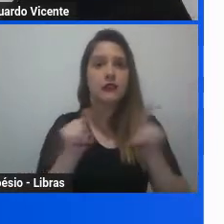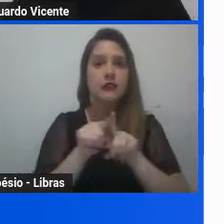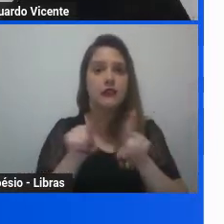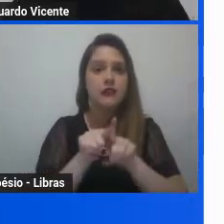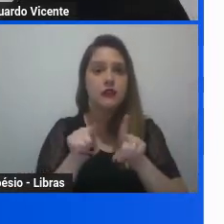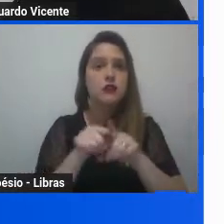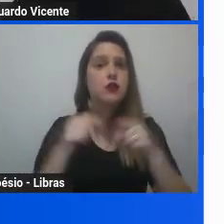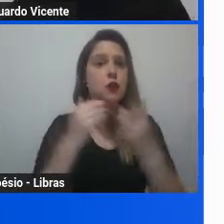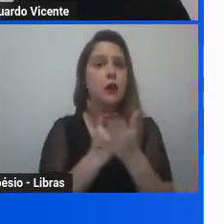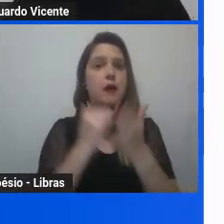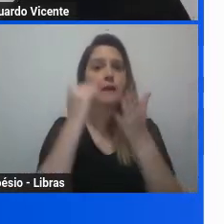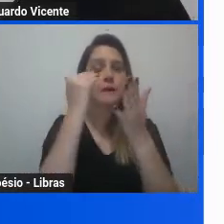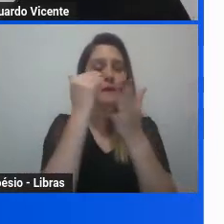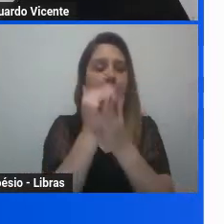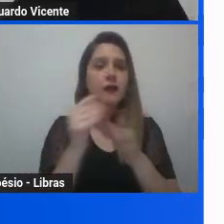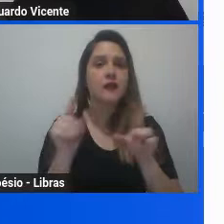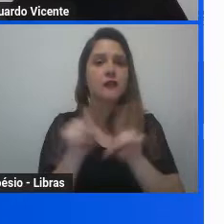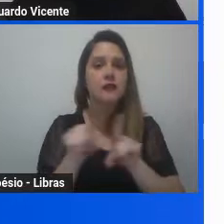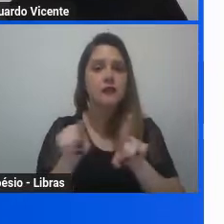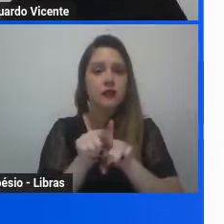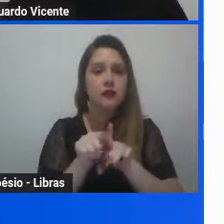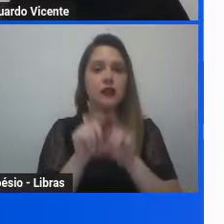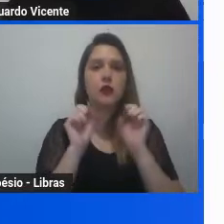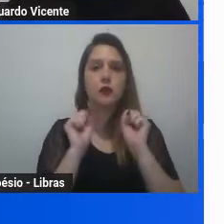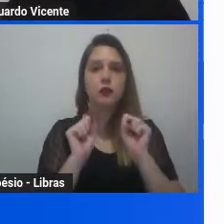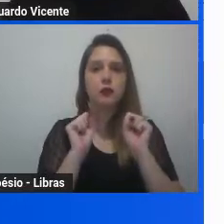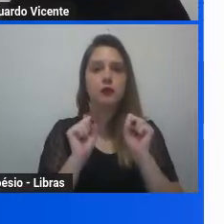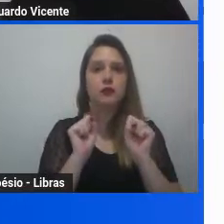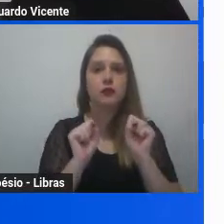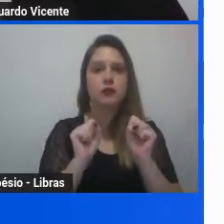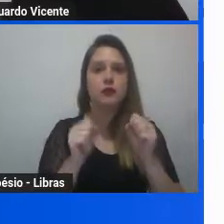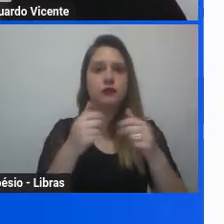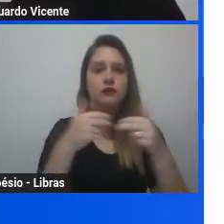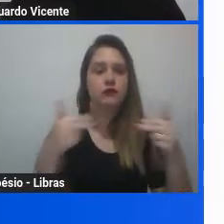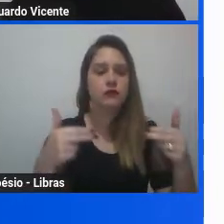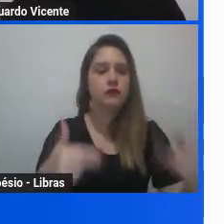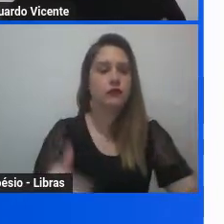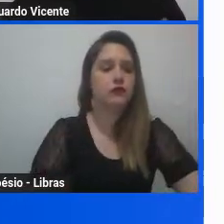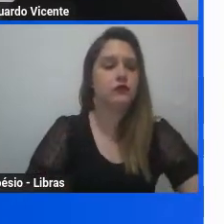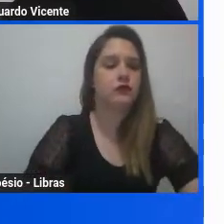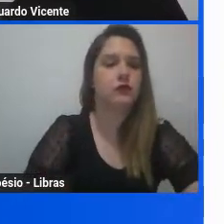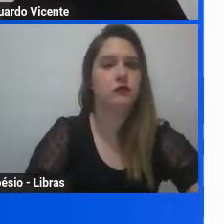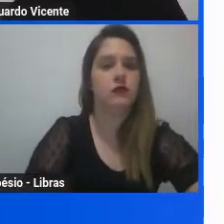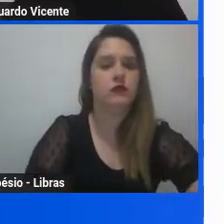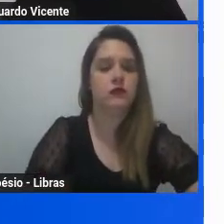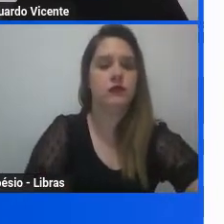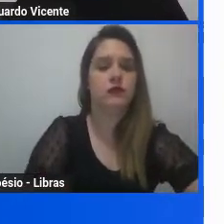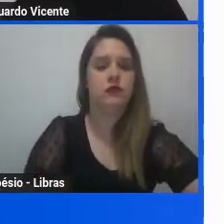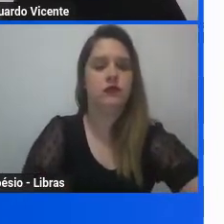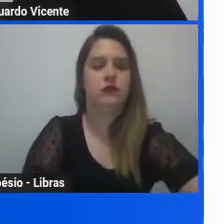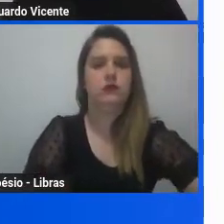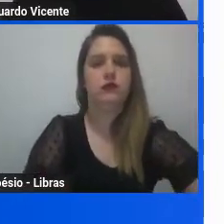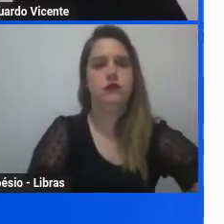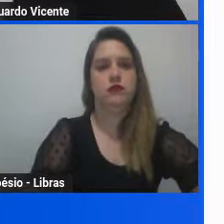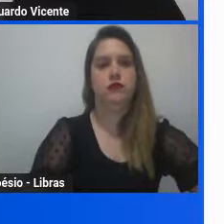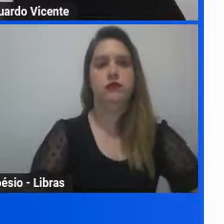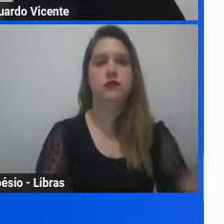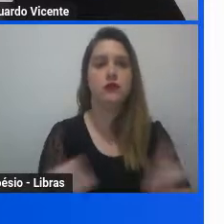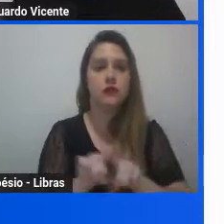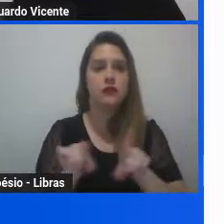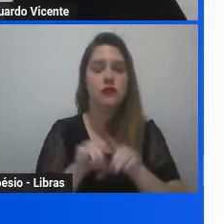mais conhecidas, as que mais você pode aí ter situações. Agora vamos falar das